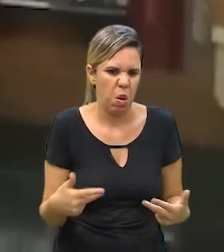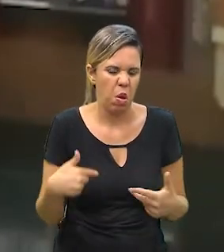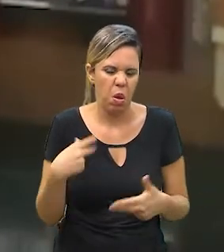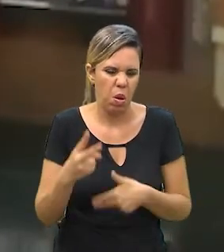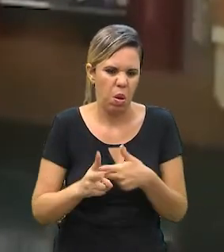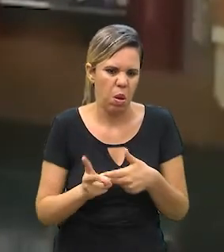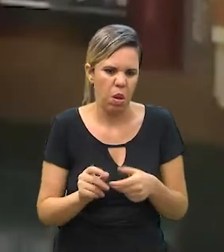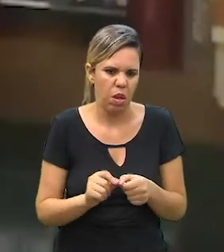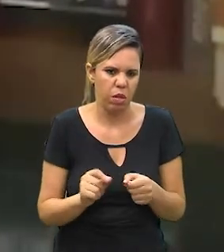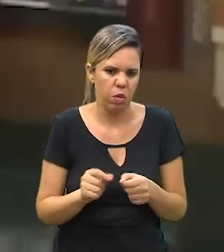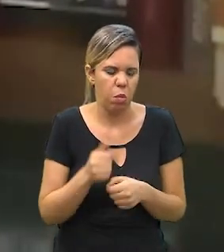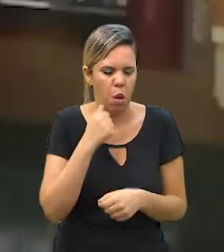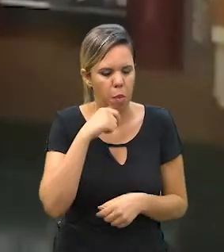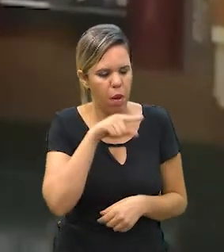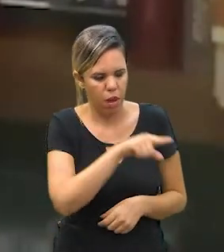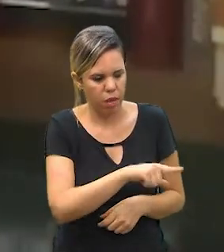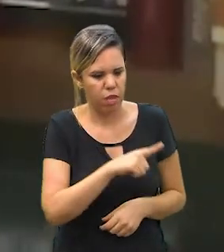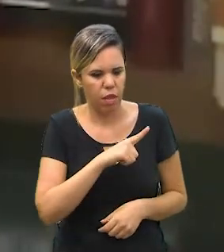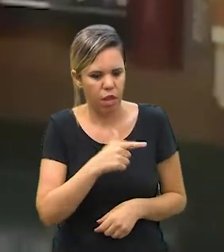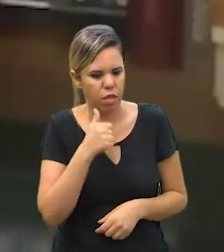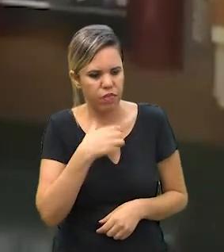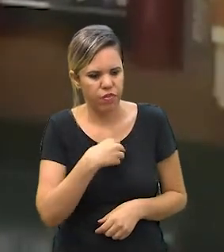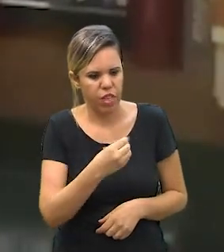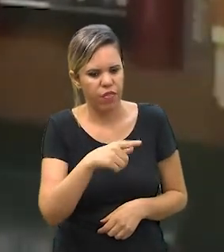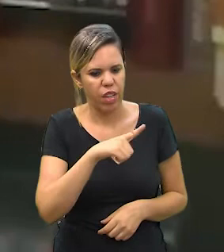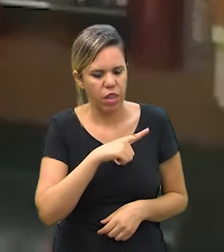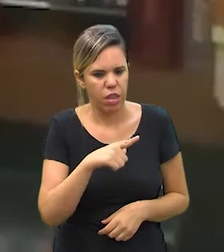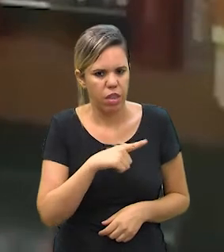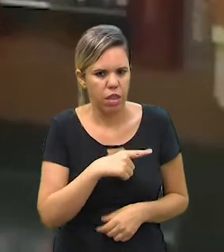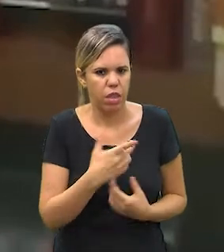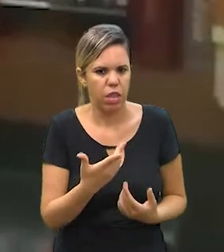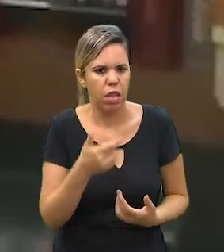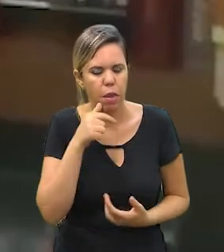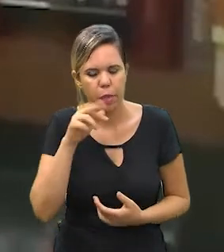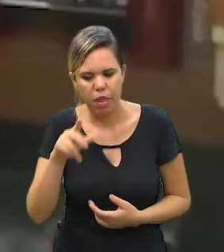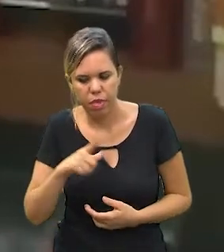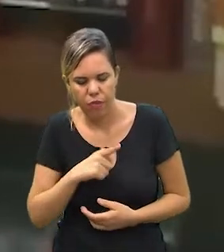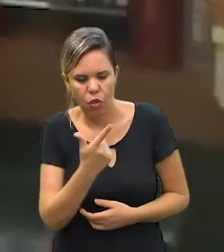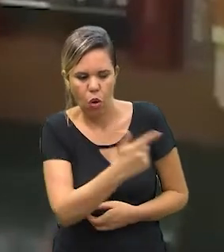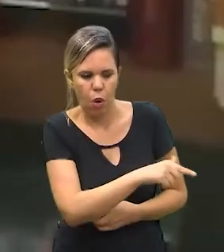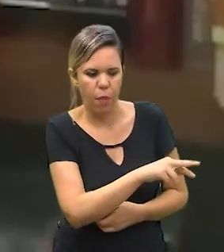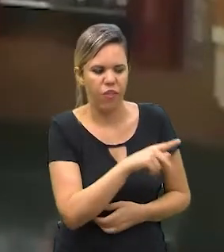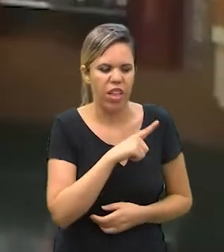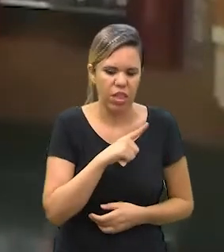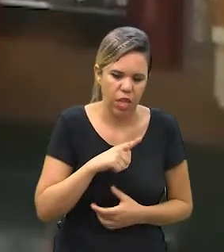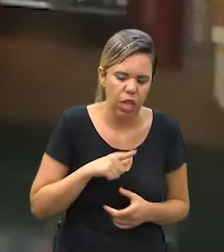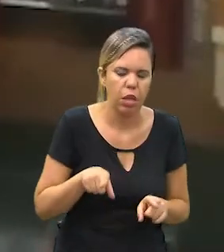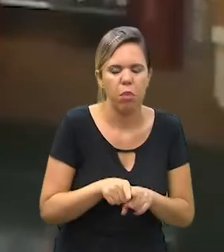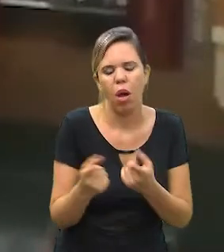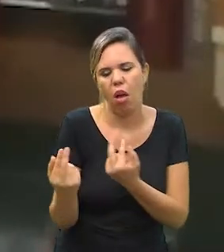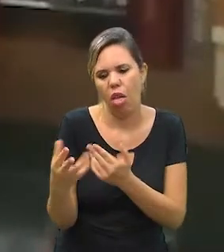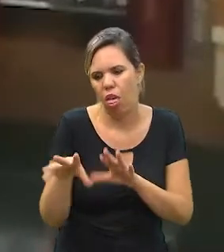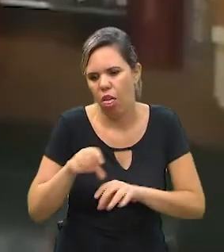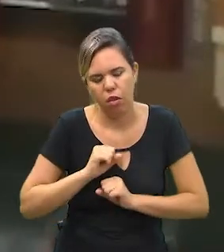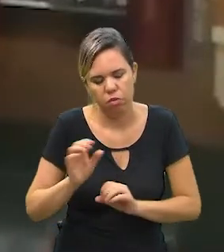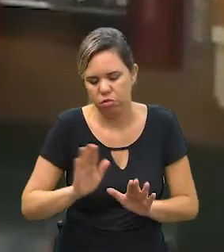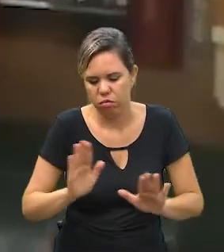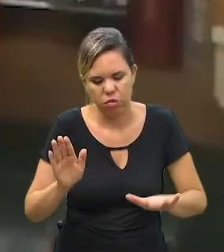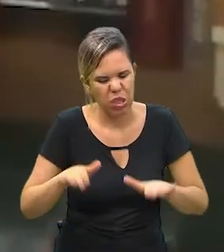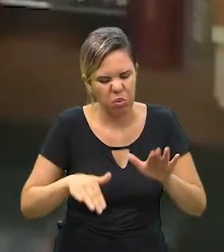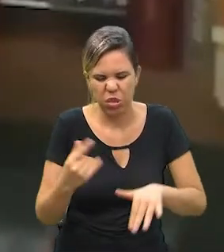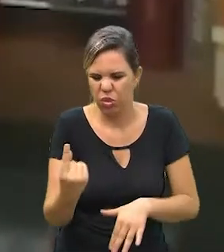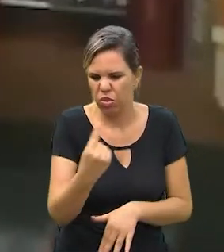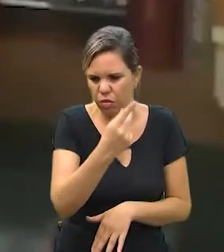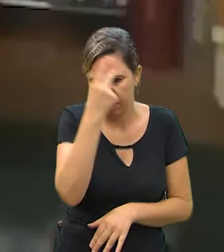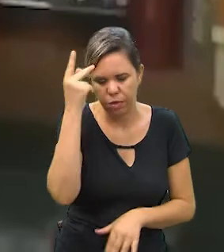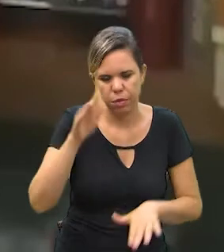hereditária, não é porque uma mãe teve que a filha vai ter, não é porque uma irmã teve que a outra irmã vai ter. É realmente